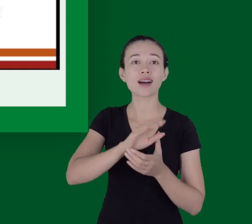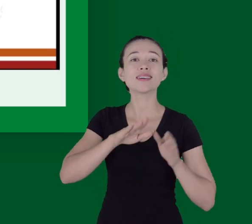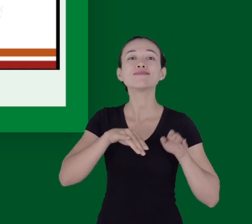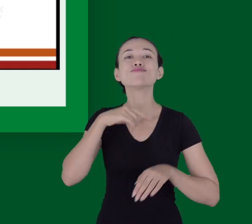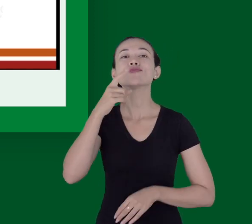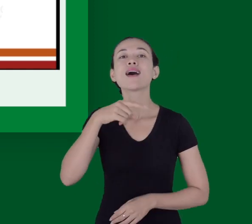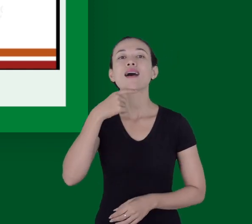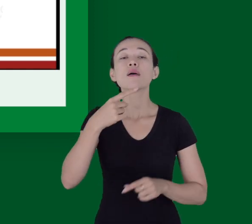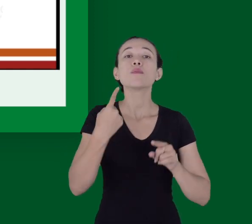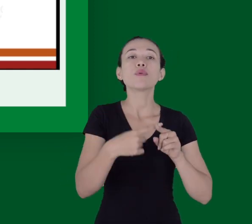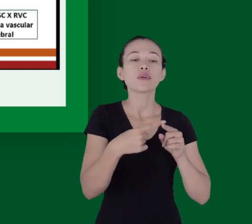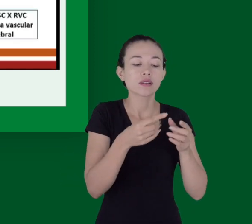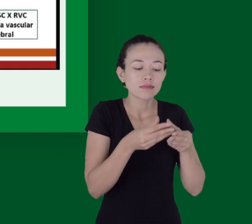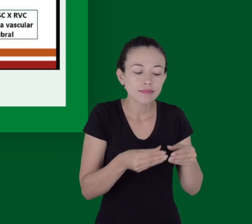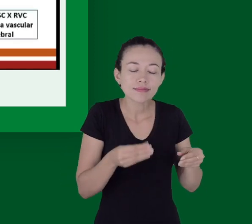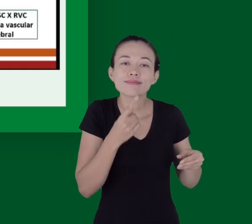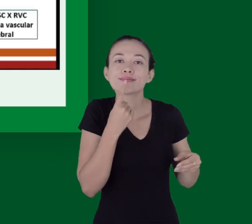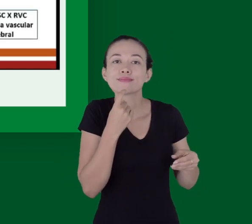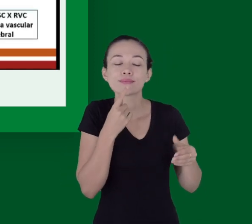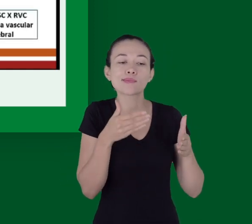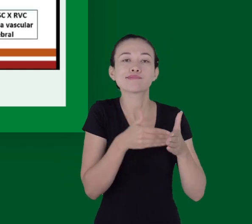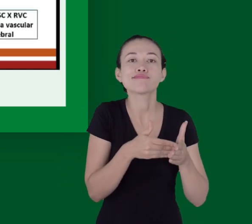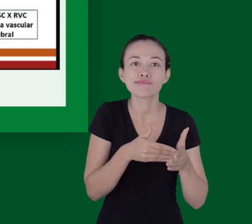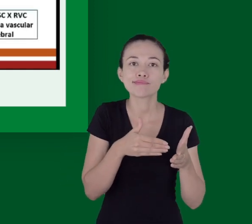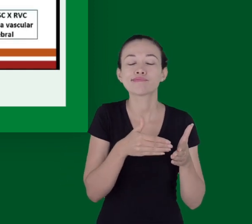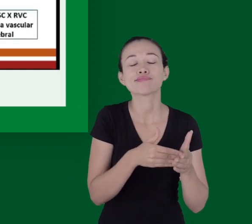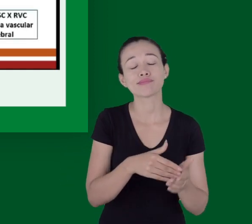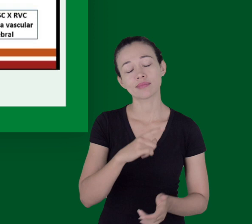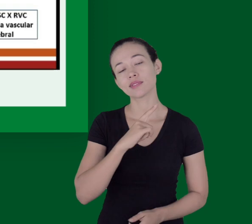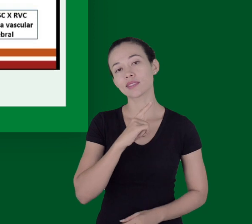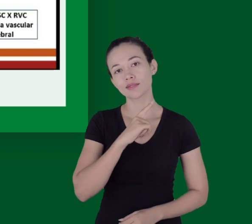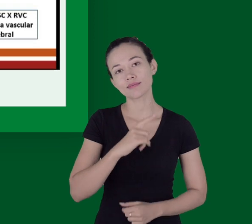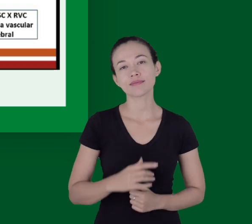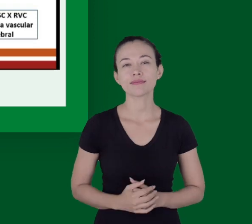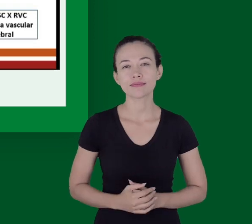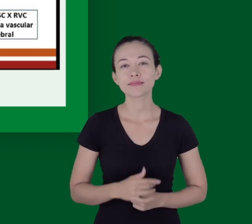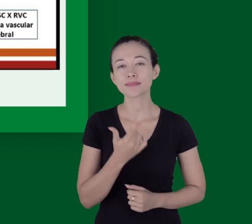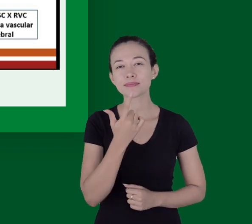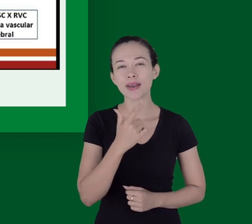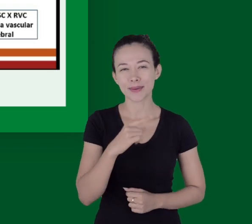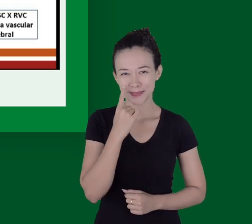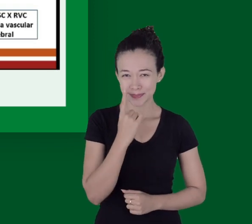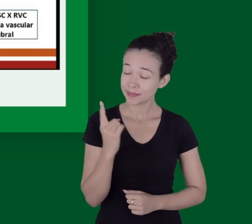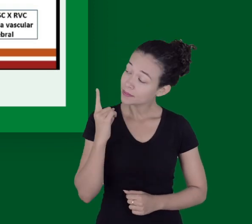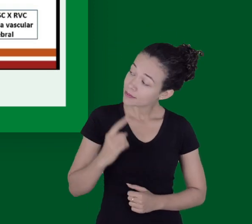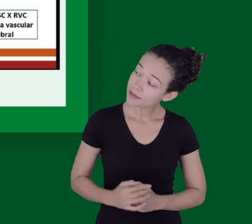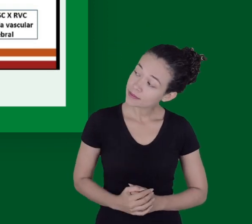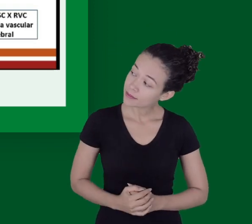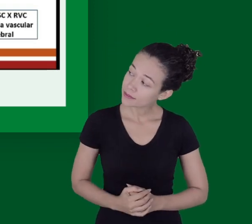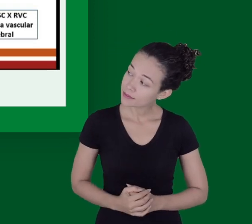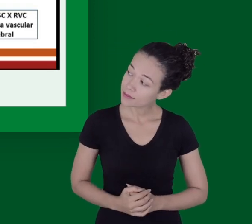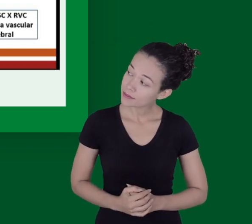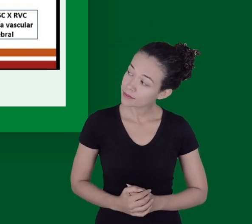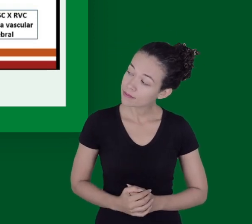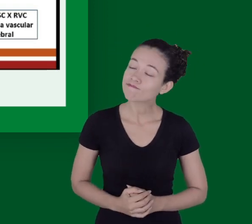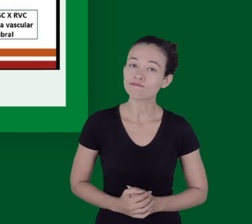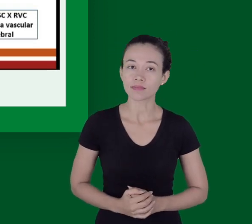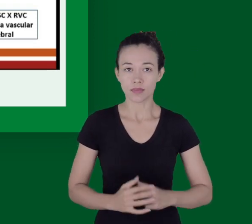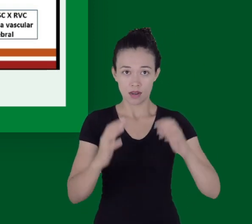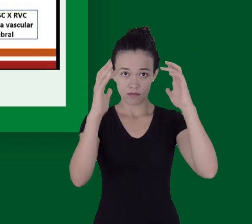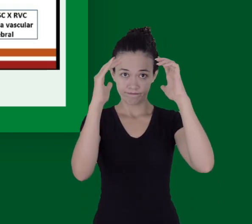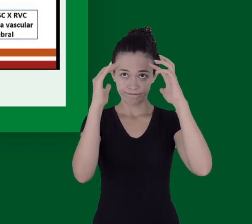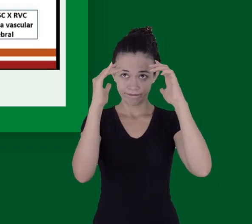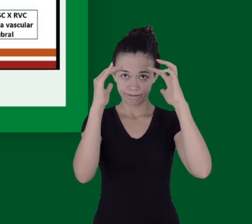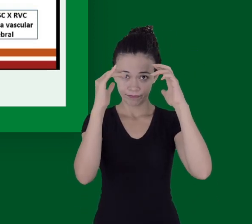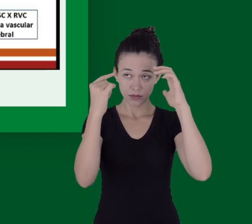né? Além disso, nós temos um outro detalhe anatômico importante, que é o processo de autorregulação cerebral. E